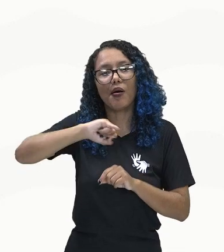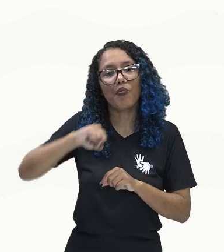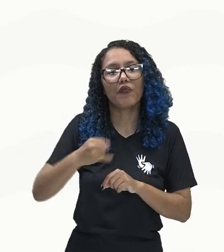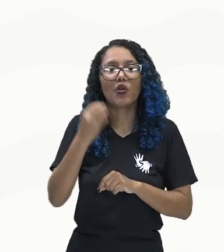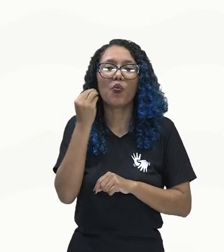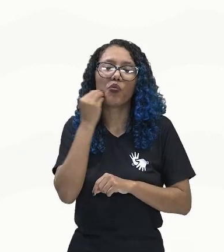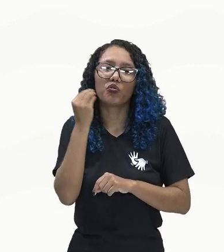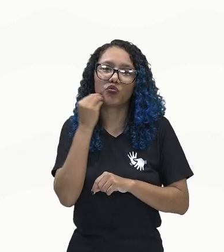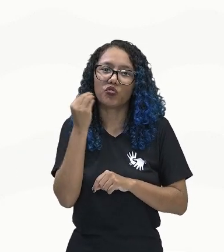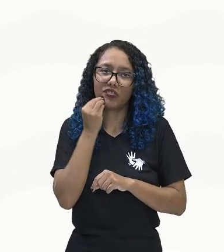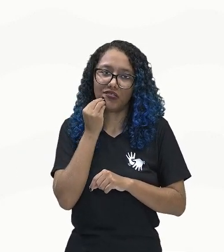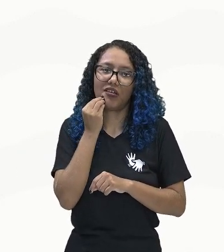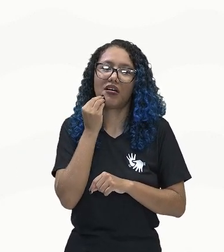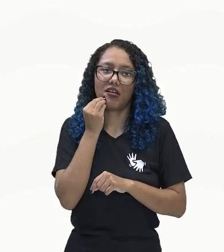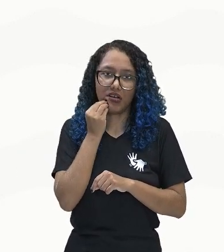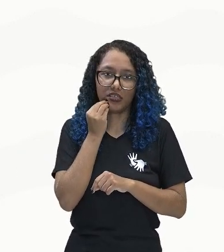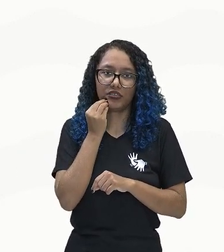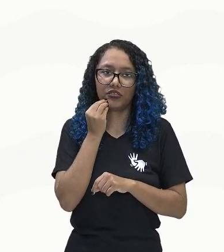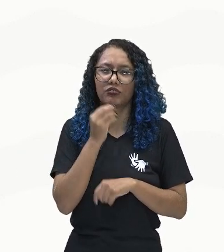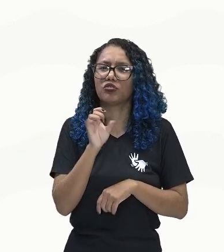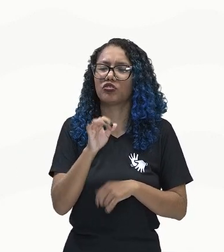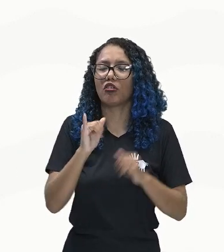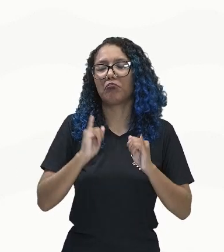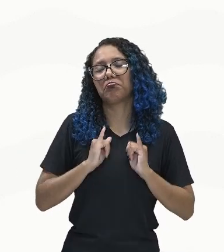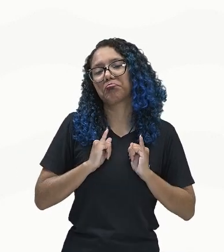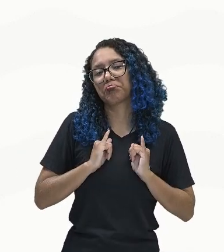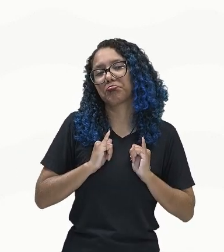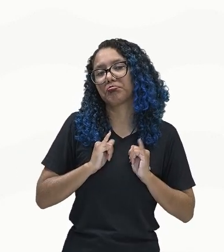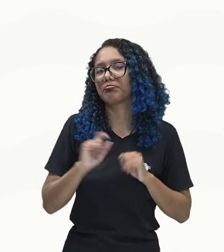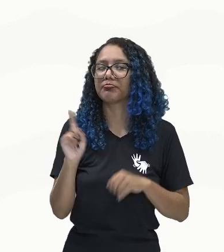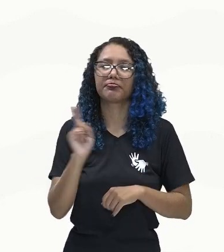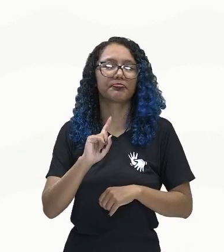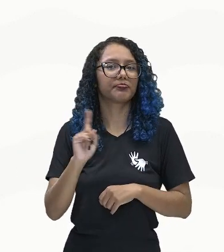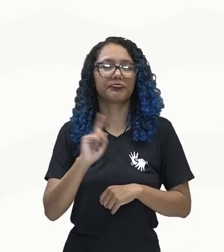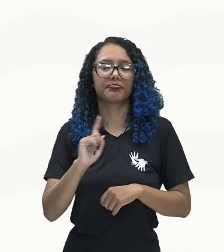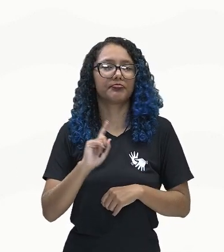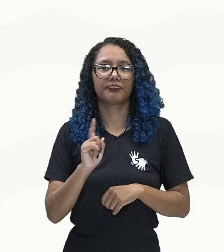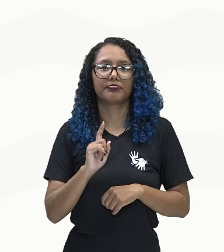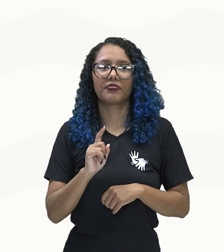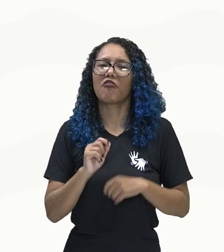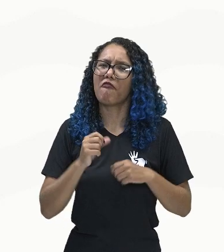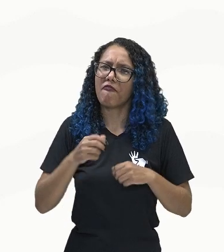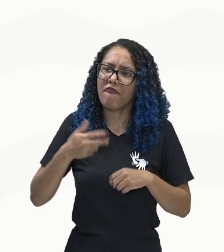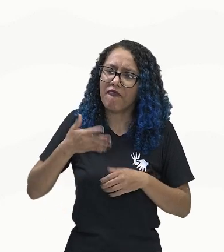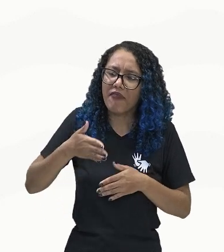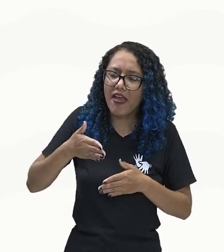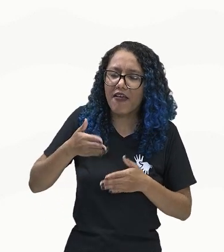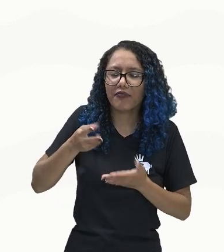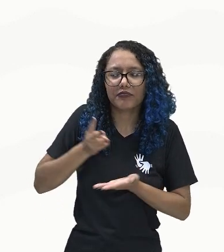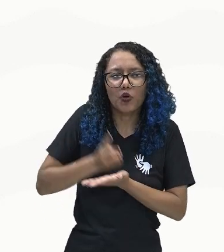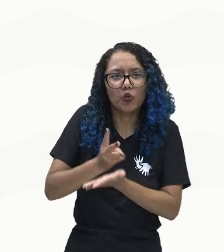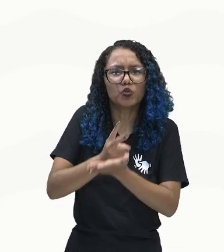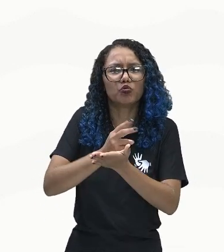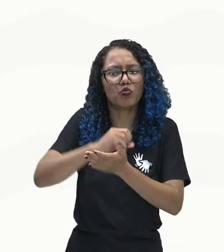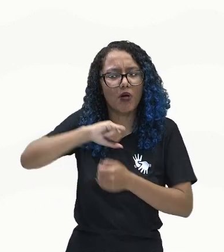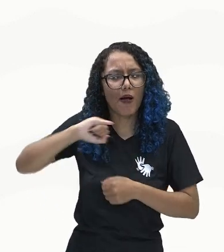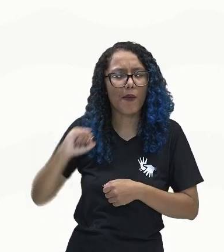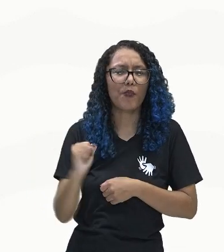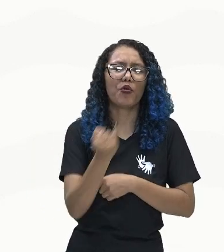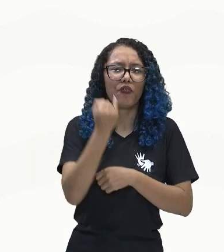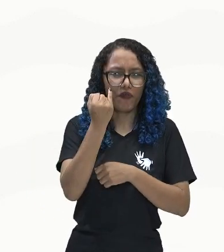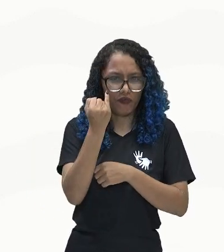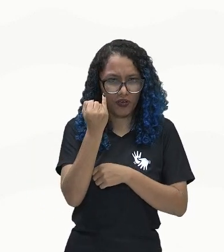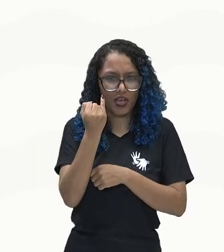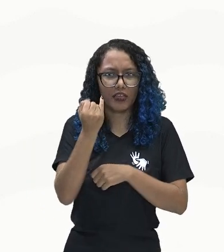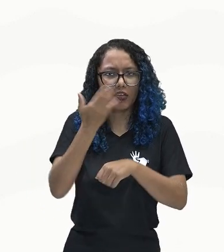não podemos ficar sentados, né? A pessoa com autoestima boa, ela corre atrás, ela faz a sua oportunidade.